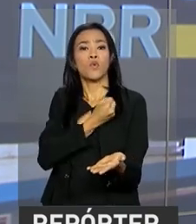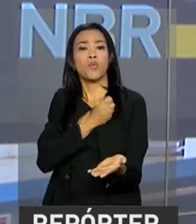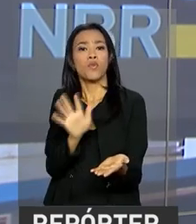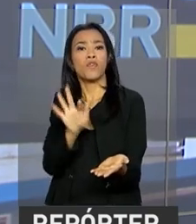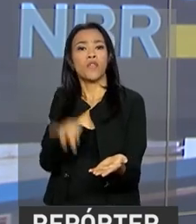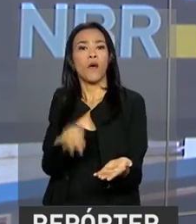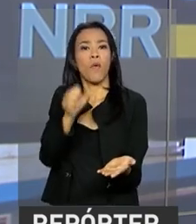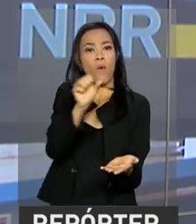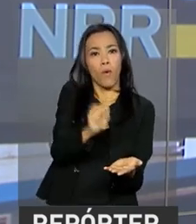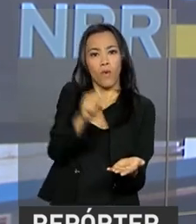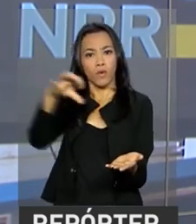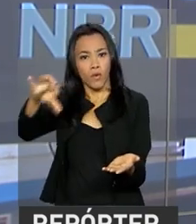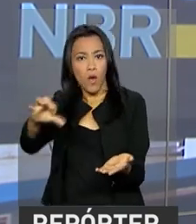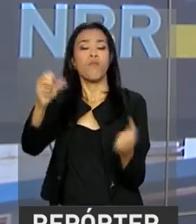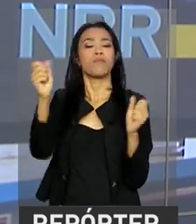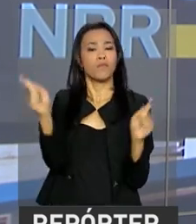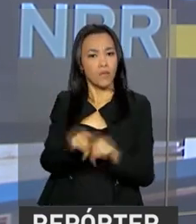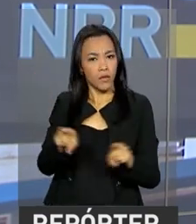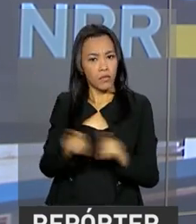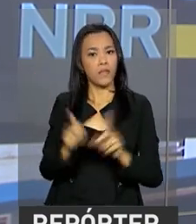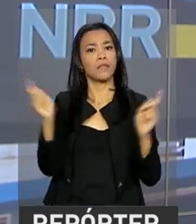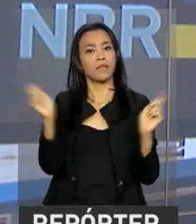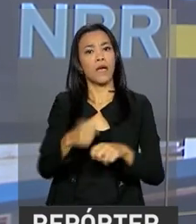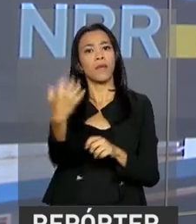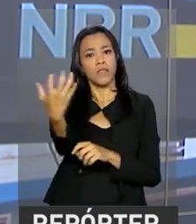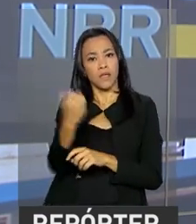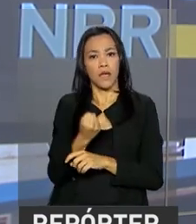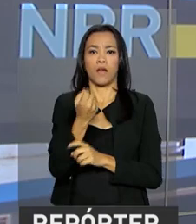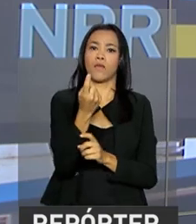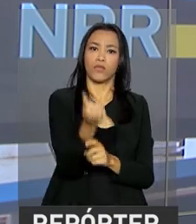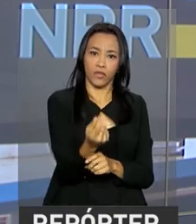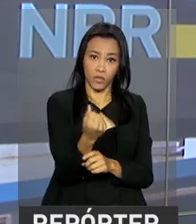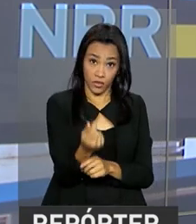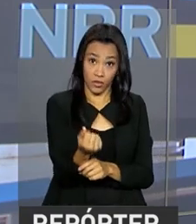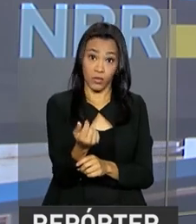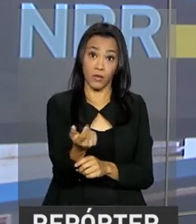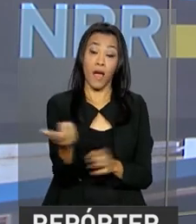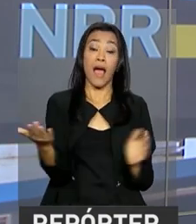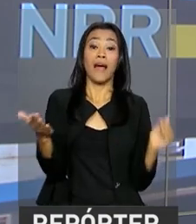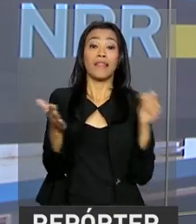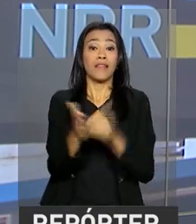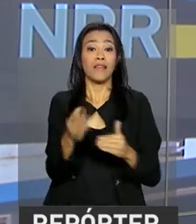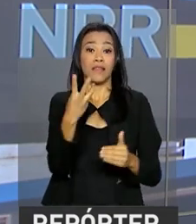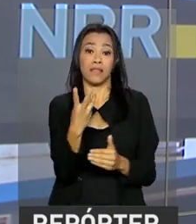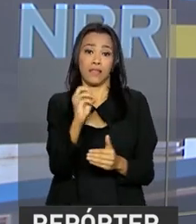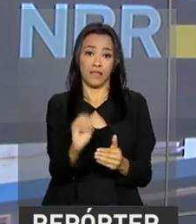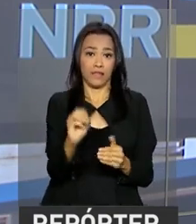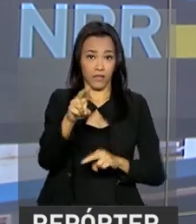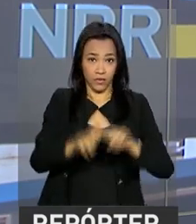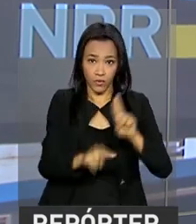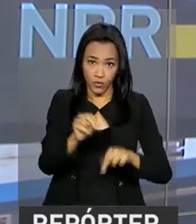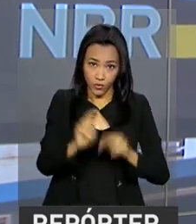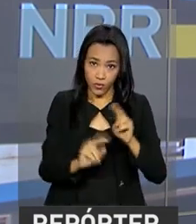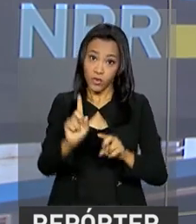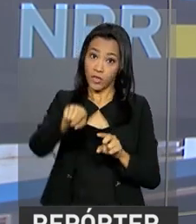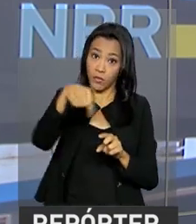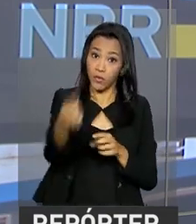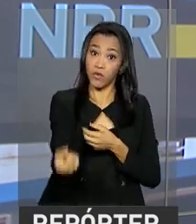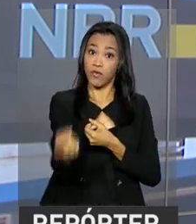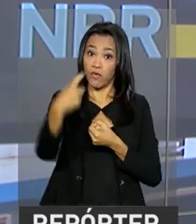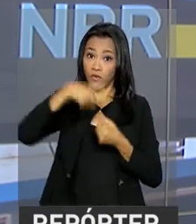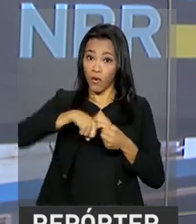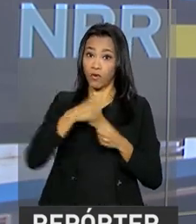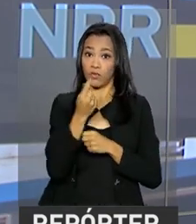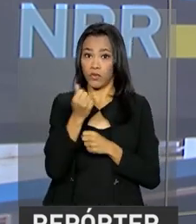sacar o benefício no valor de um salário mínimo. O dinheiro pode ser sacado até 30 de junho, depois retornam para